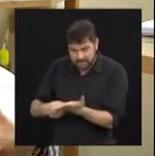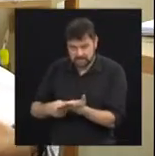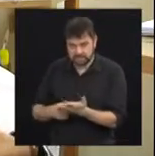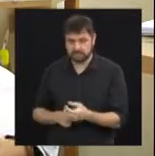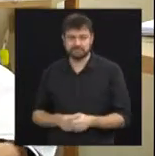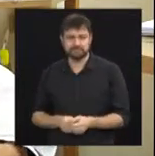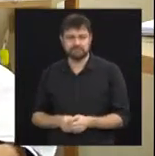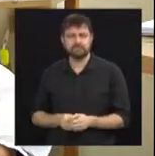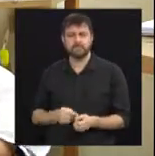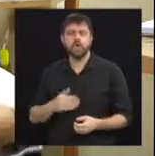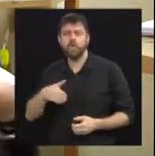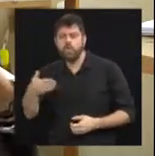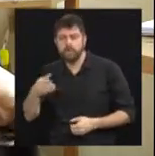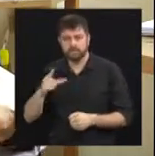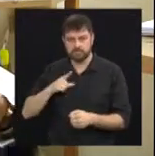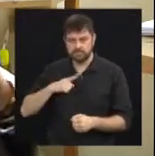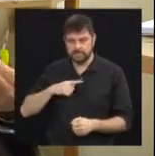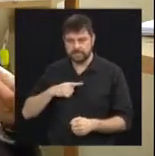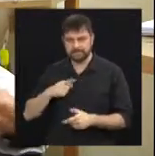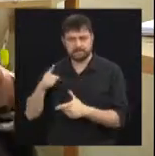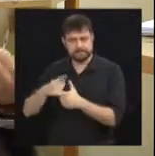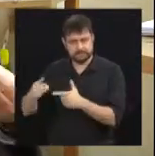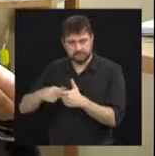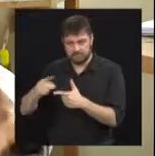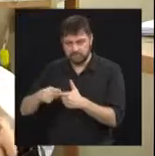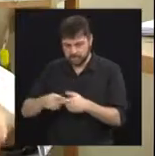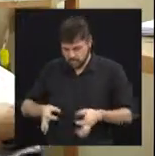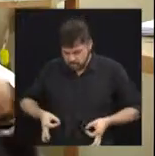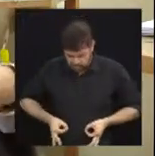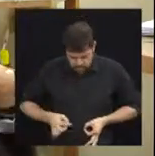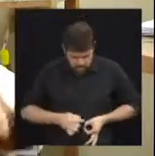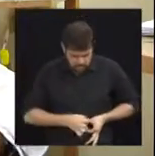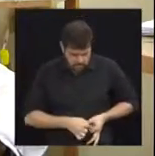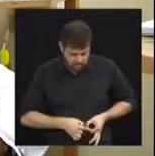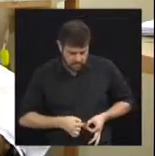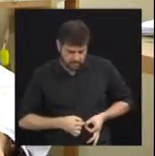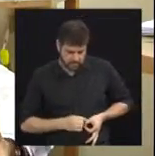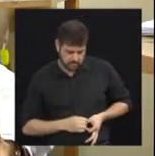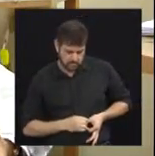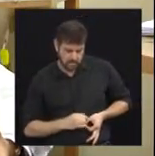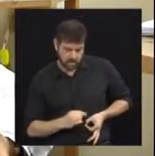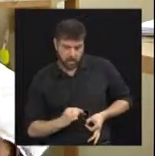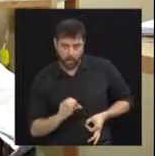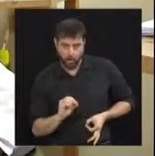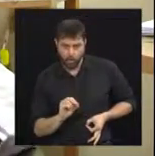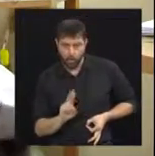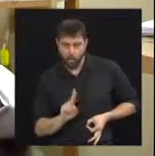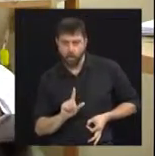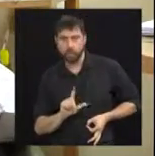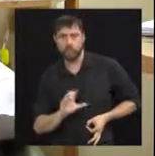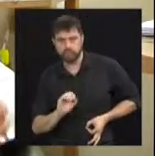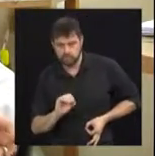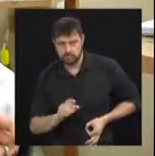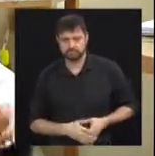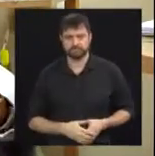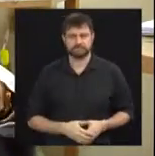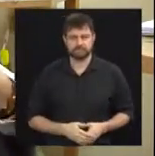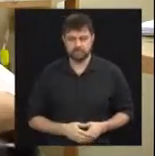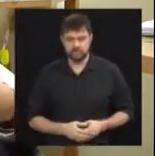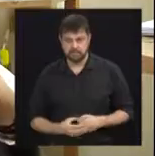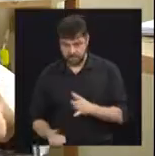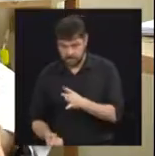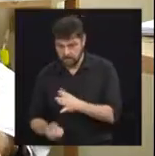usado basicamente quando existe alguma alteração na ovulação, no padrão ovulatório da mulher. Para que esse tratamento